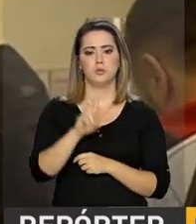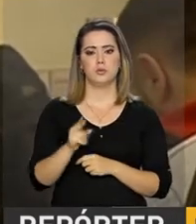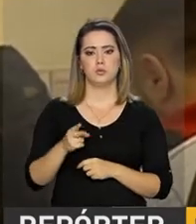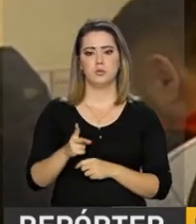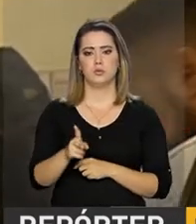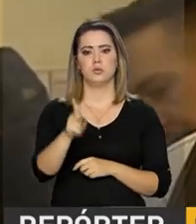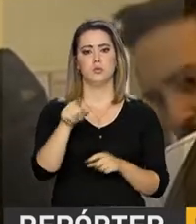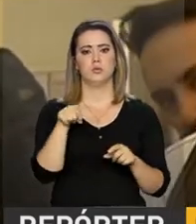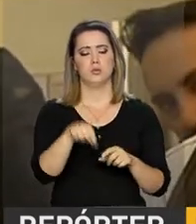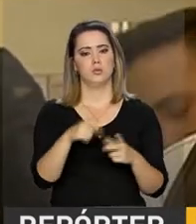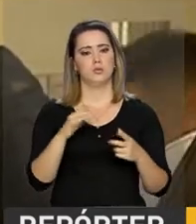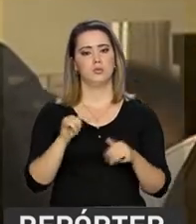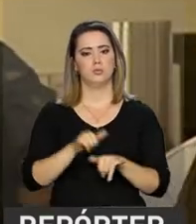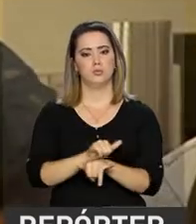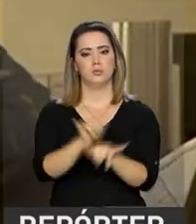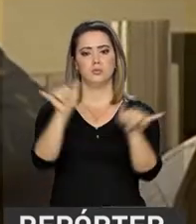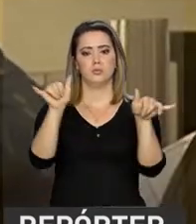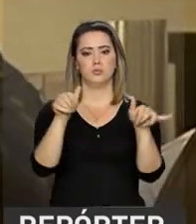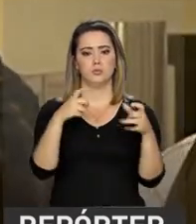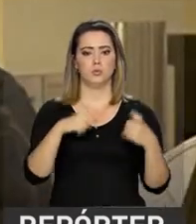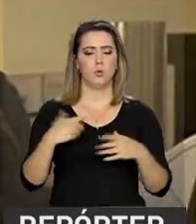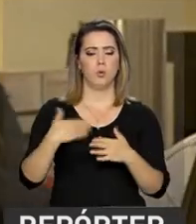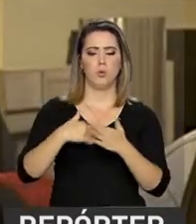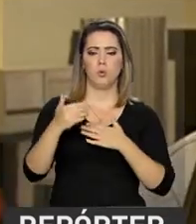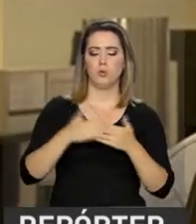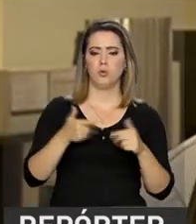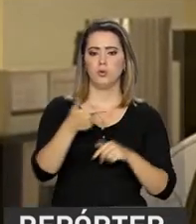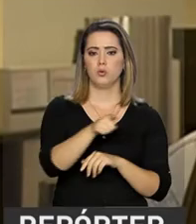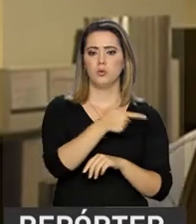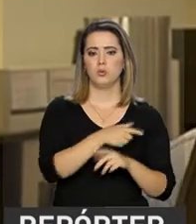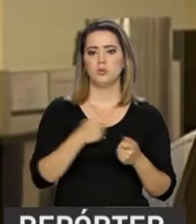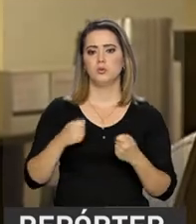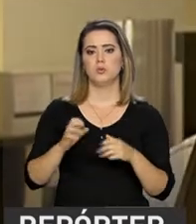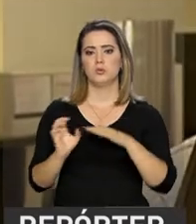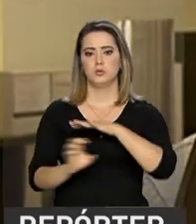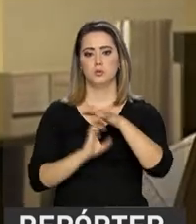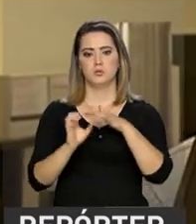o os aeroportos ou qualquer outra coisa por ser privatizado de dentro do estado